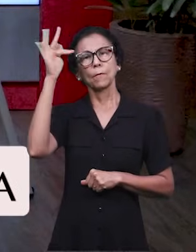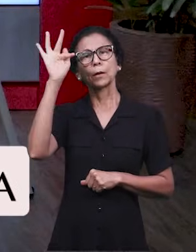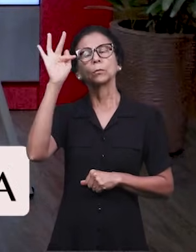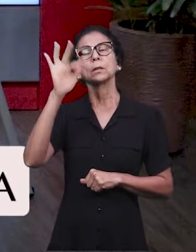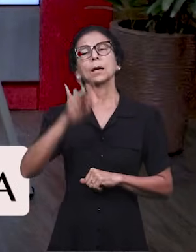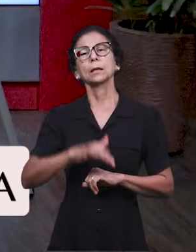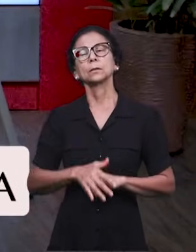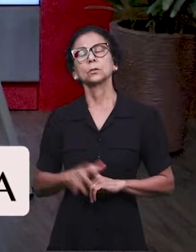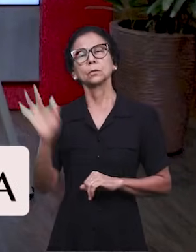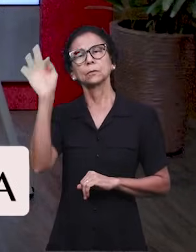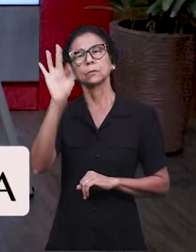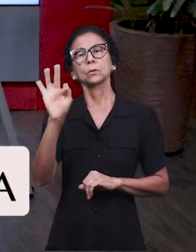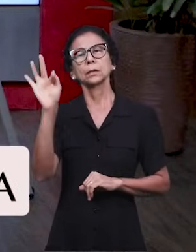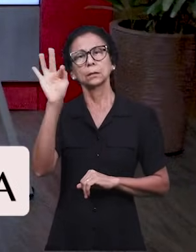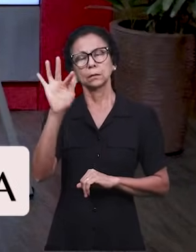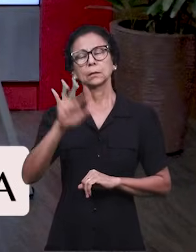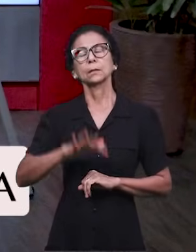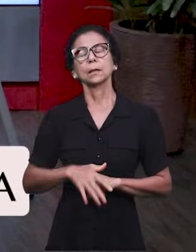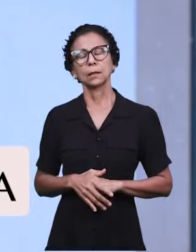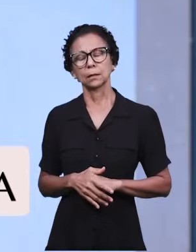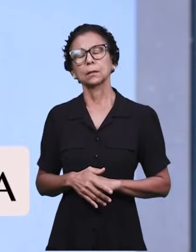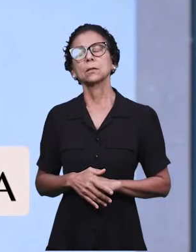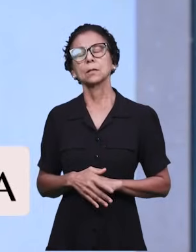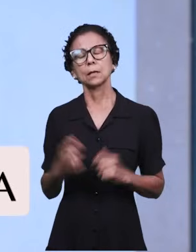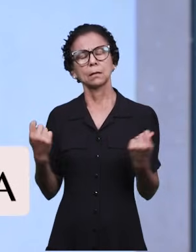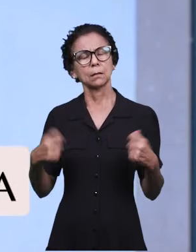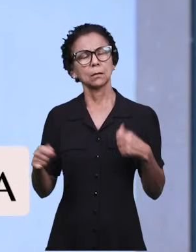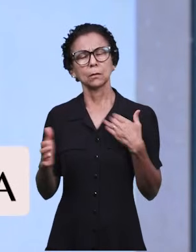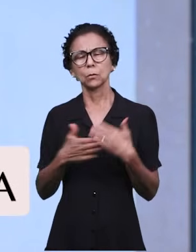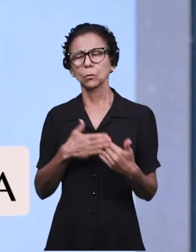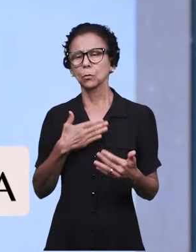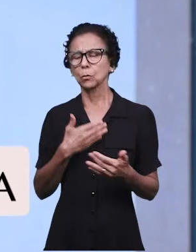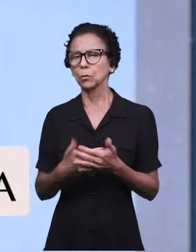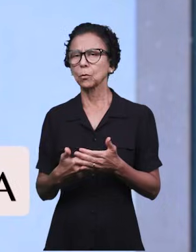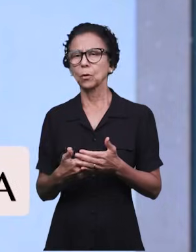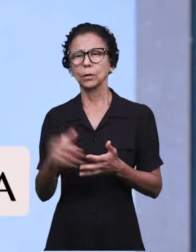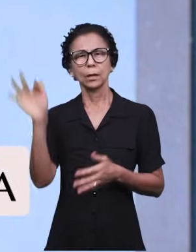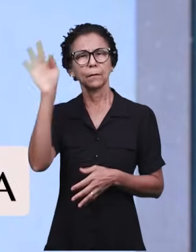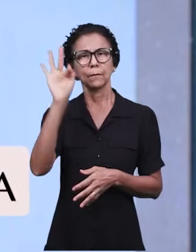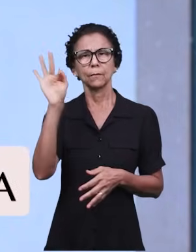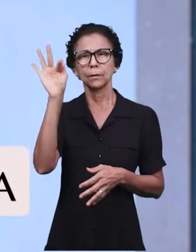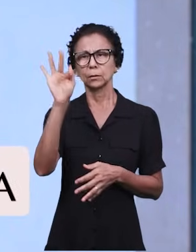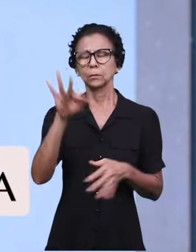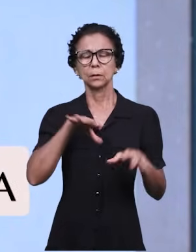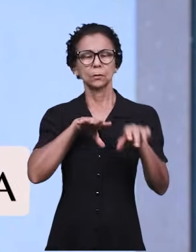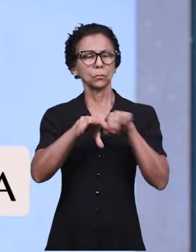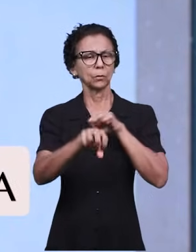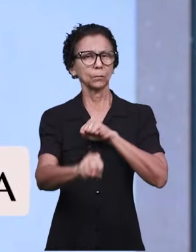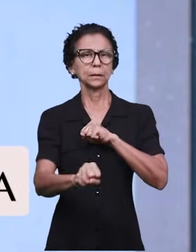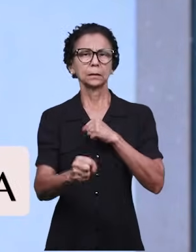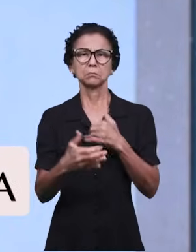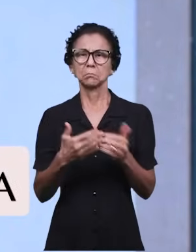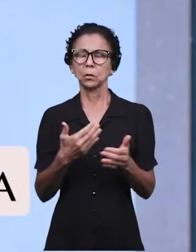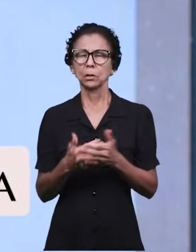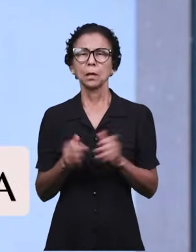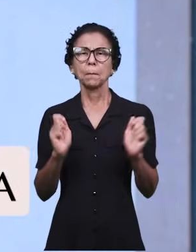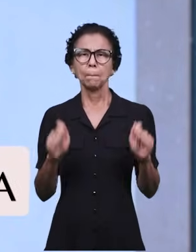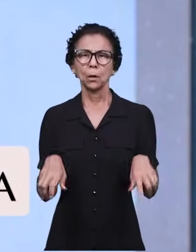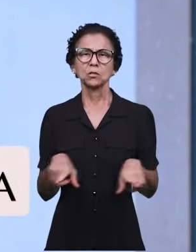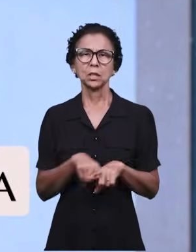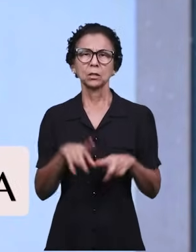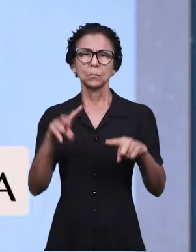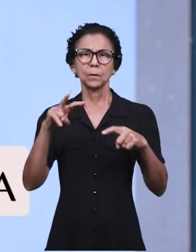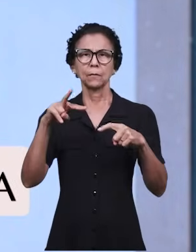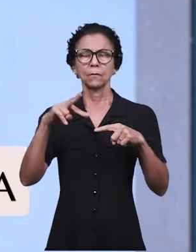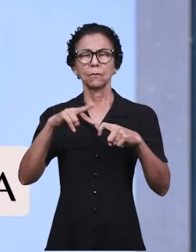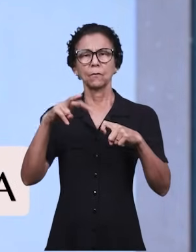Curso superior completo é uma exigência, qualquer que seja o curso, certo. Até de veterinária. Entendi. Ou seja, que